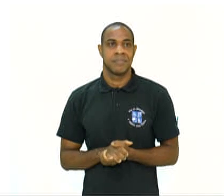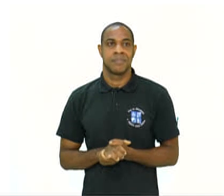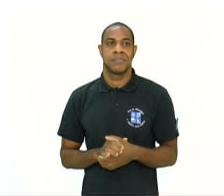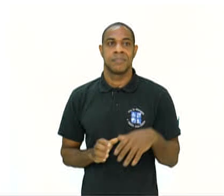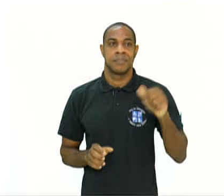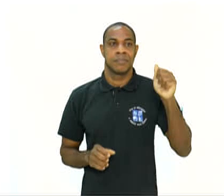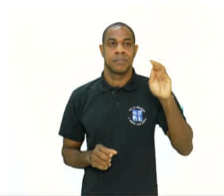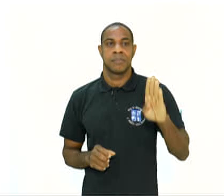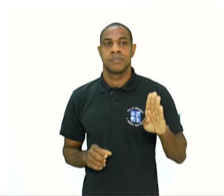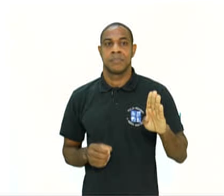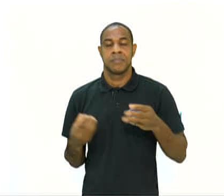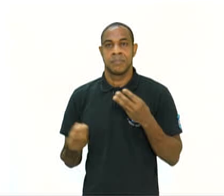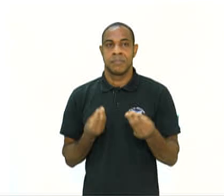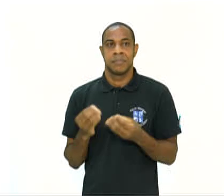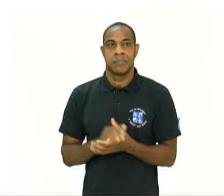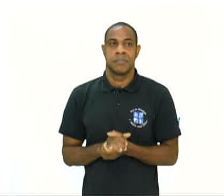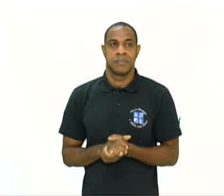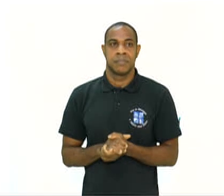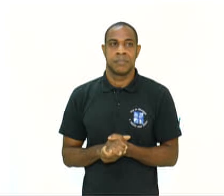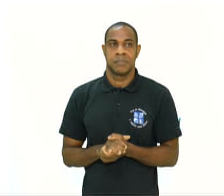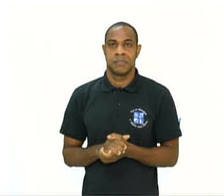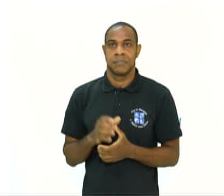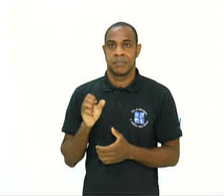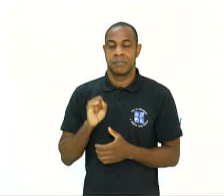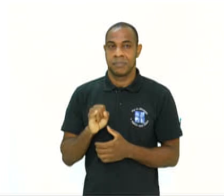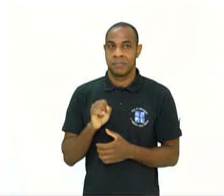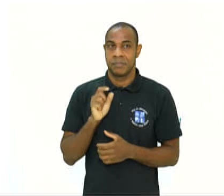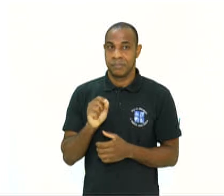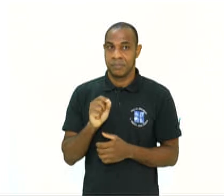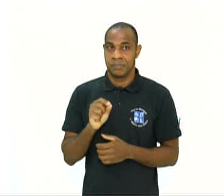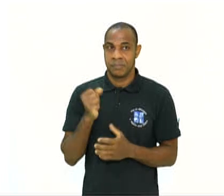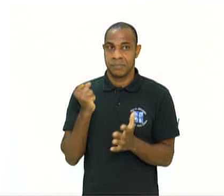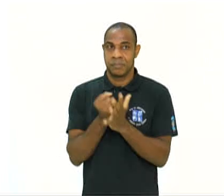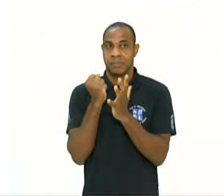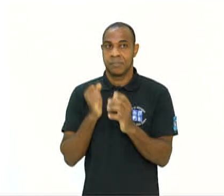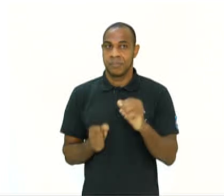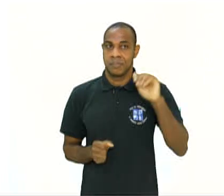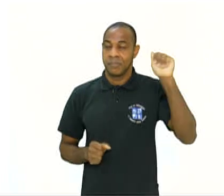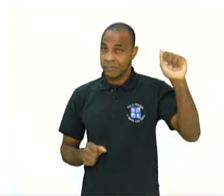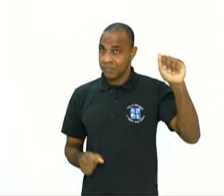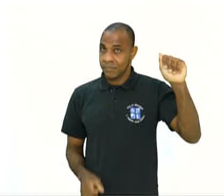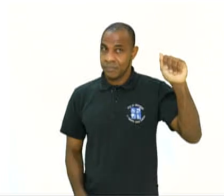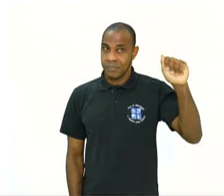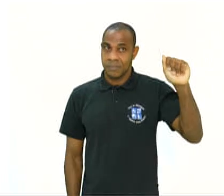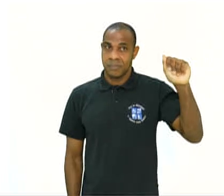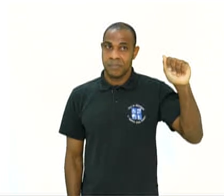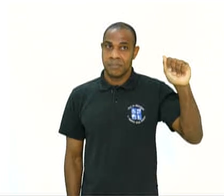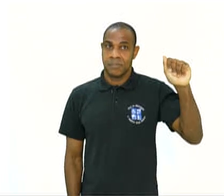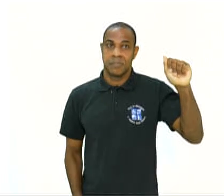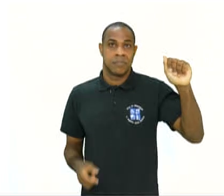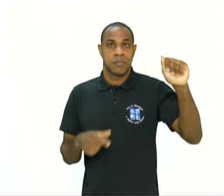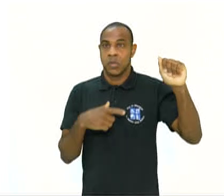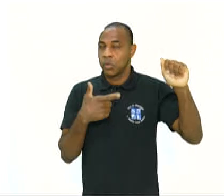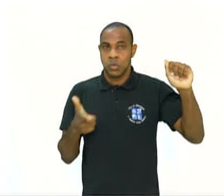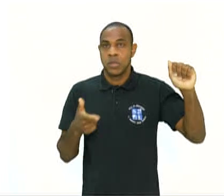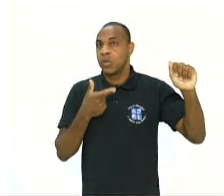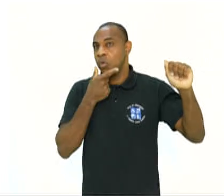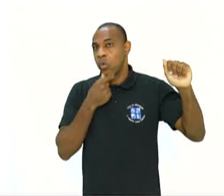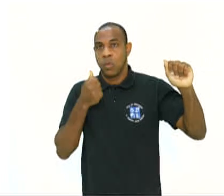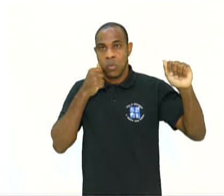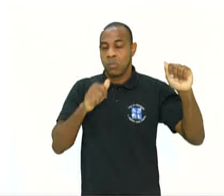or woman. A alternativa correta, se você marcou aí, foi a letra A. Não ter gênero ou